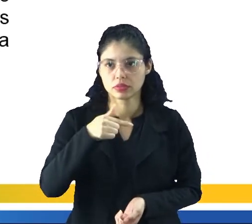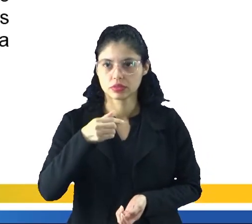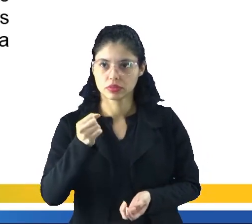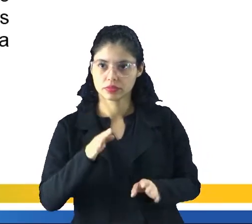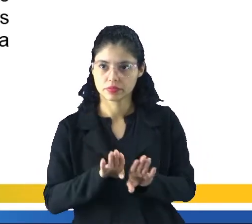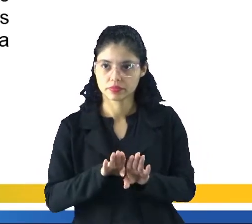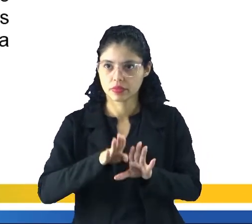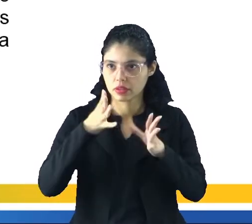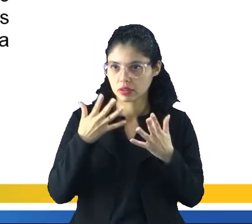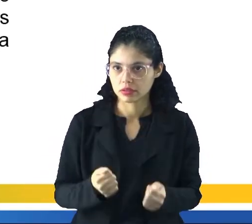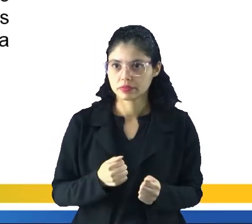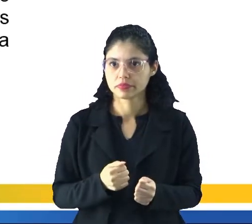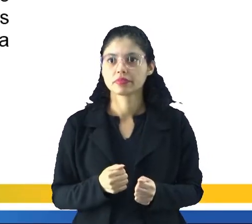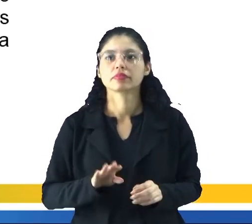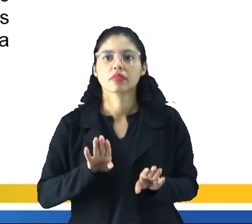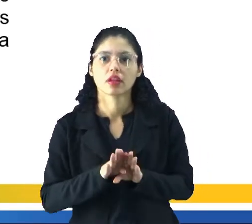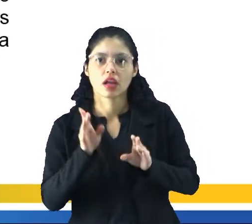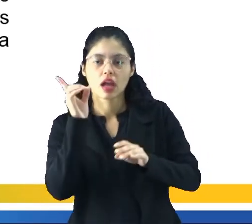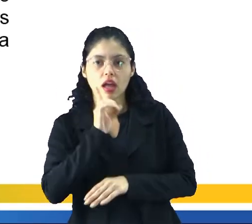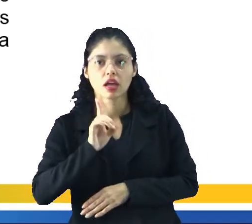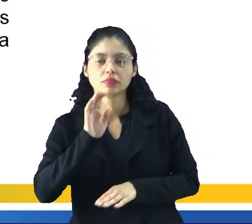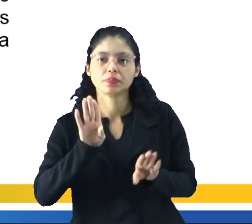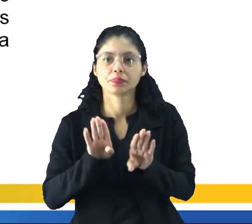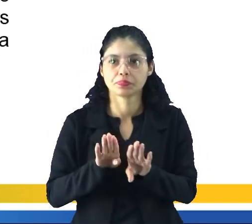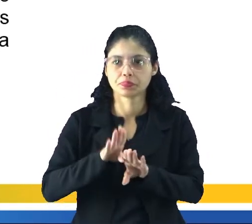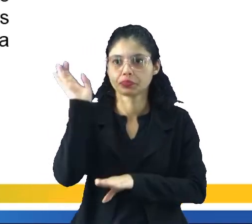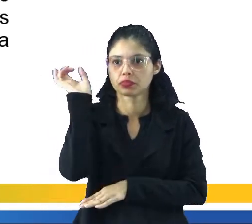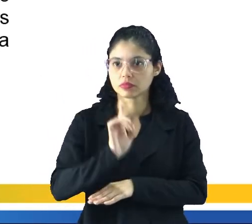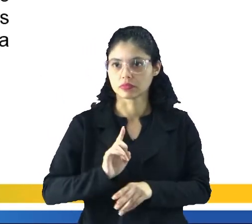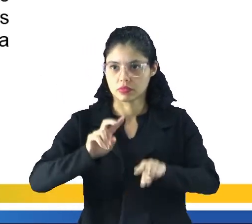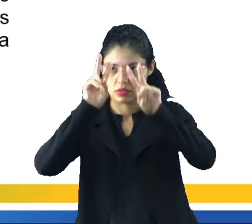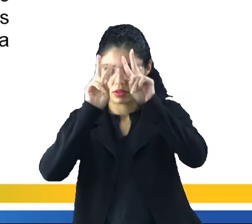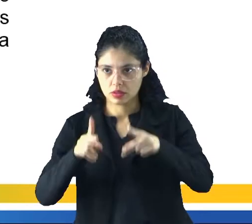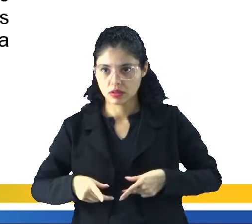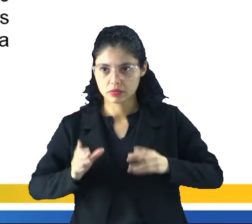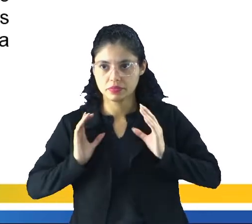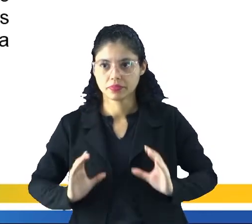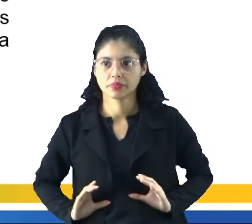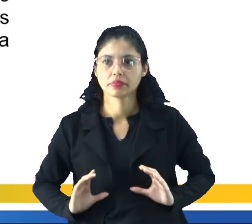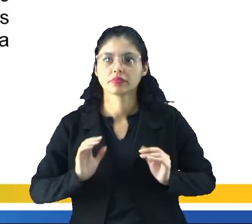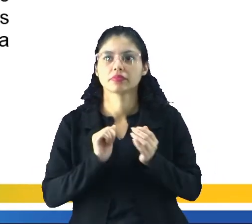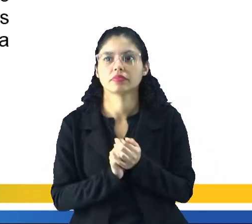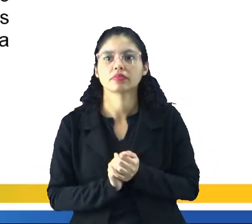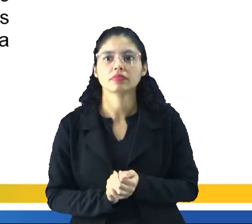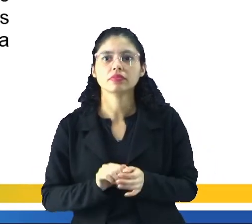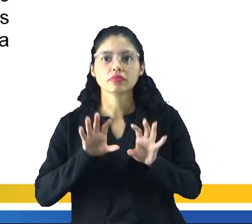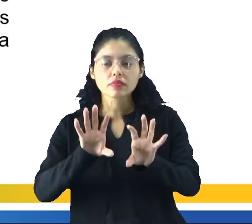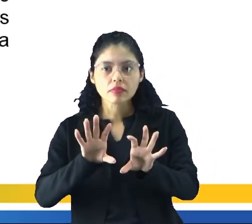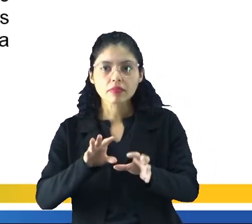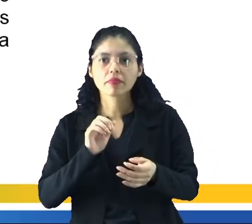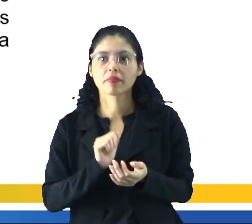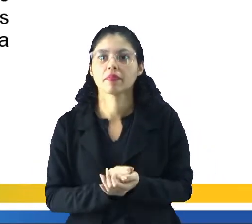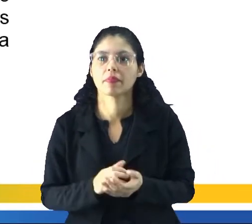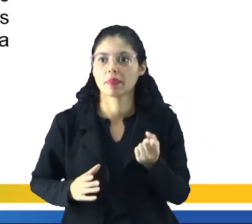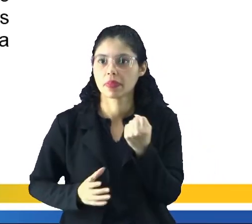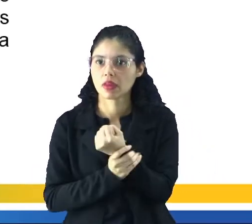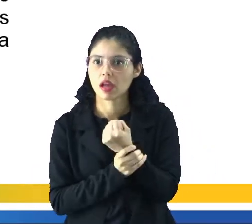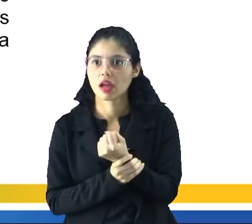1789, foi aprovada pela Assembleia a Declaração dos Direitos do Homem e do Cidadão. Essa declaração assegurava